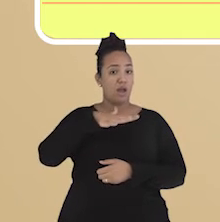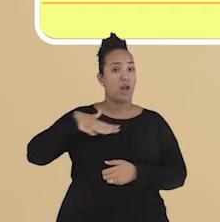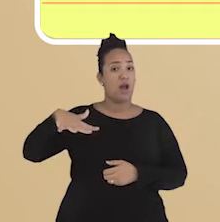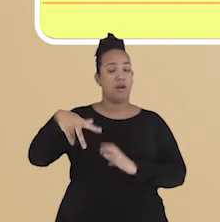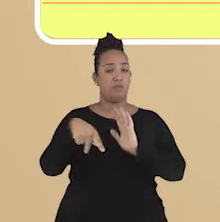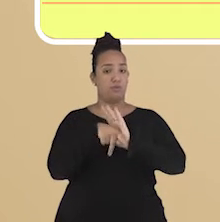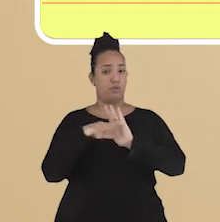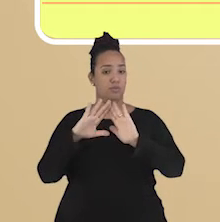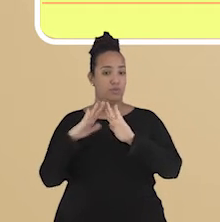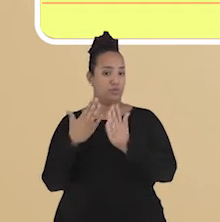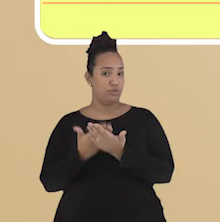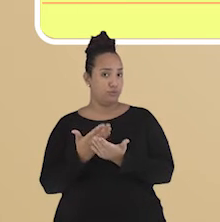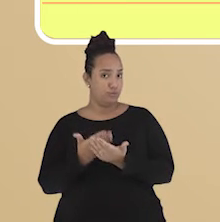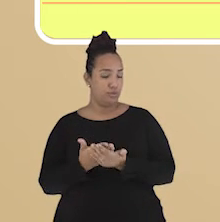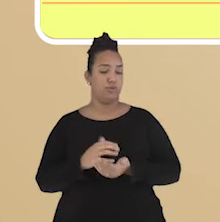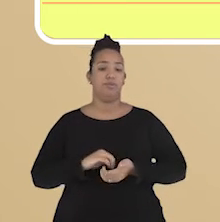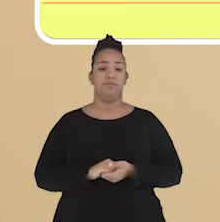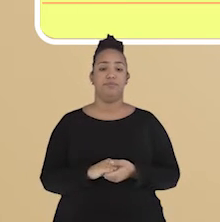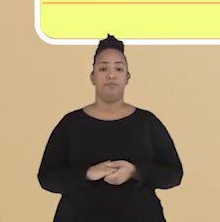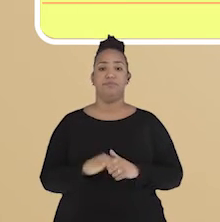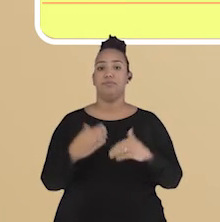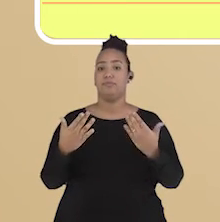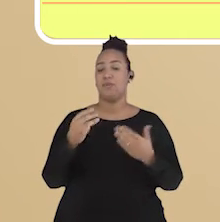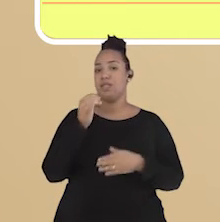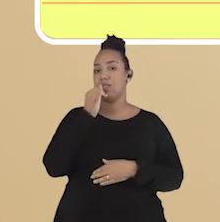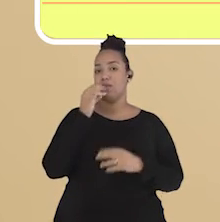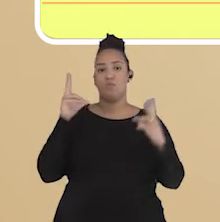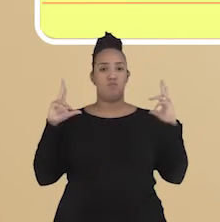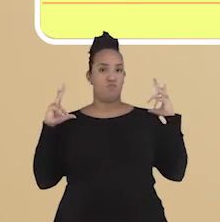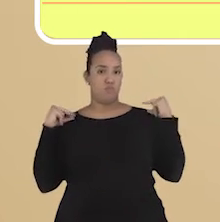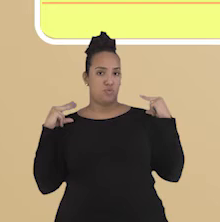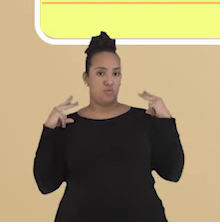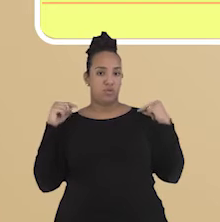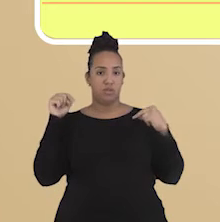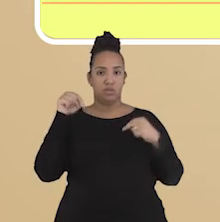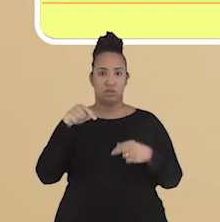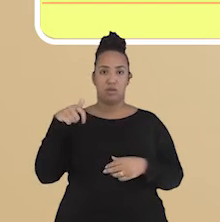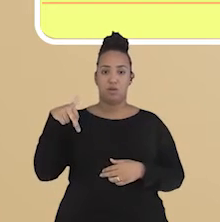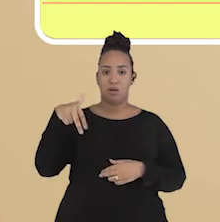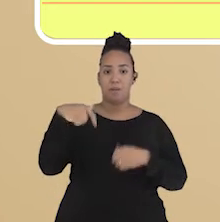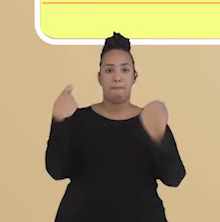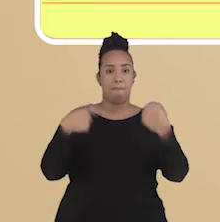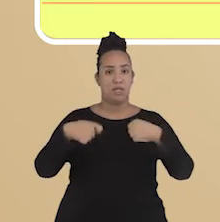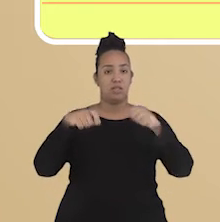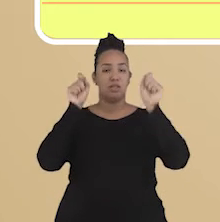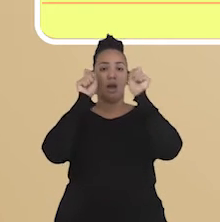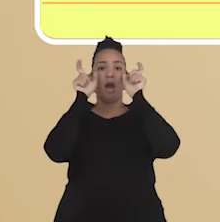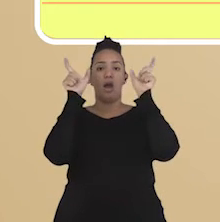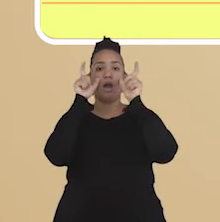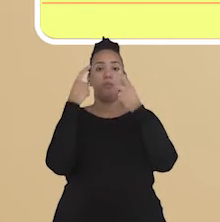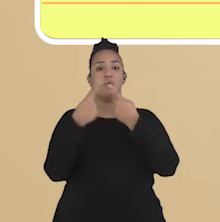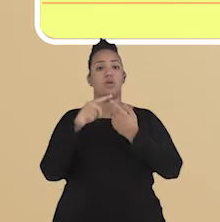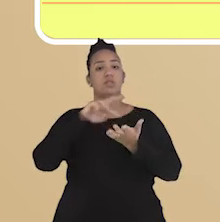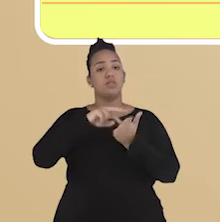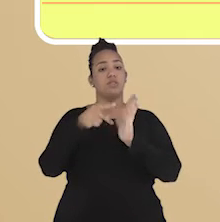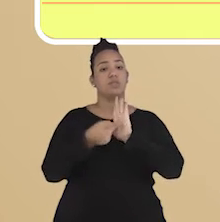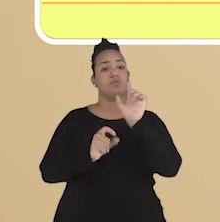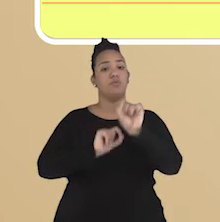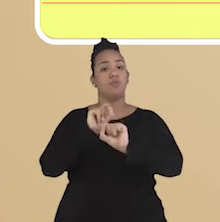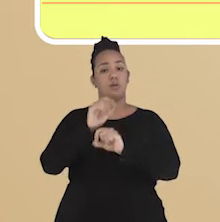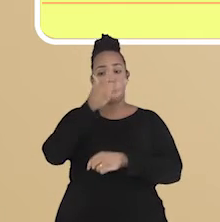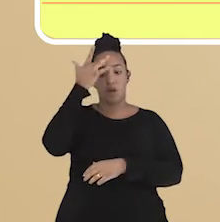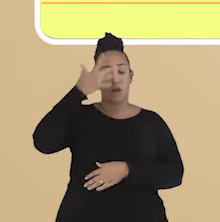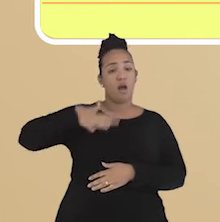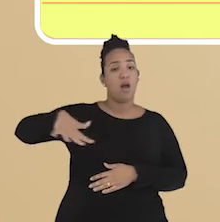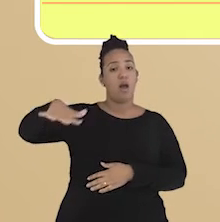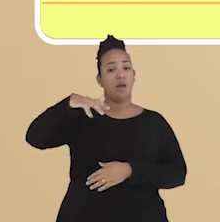de pictograma que indica uma área escolar. Então, quando o motorista passar por essa placa na rua, ele precisa ter atenção, pois indica